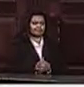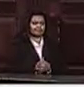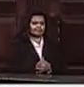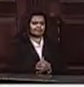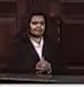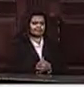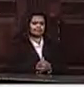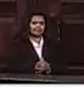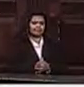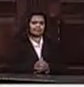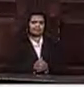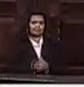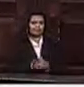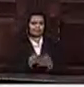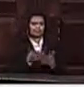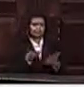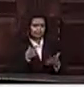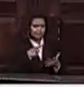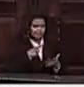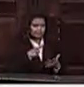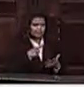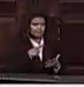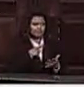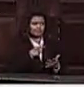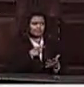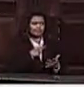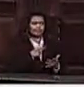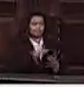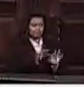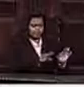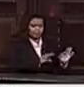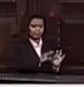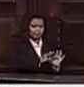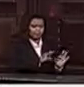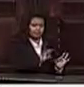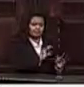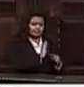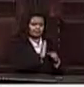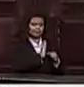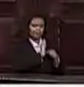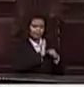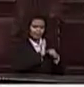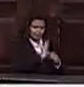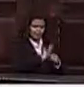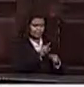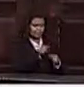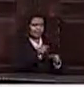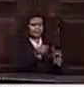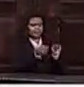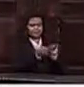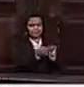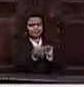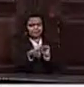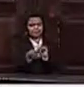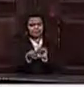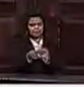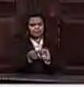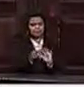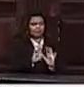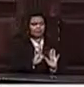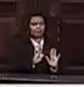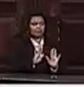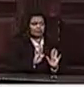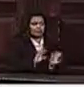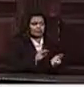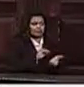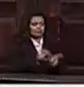tempo foi exitoso e que, em razão disso, ele foi repetido sem a devida análise, sem a devida correção